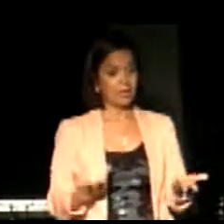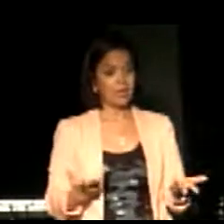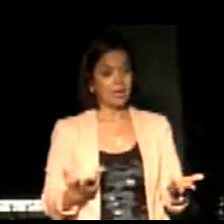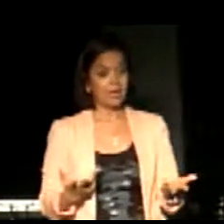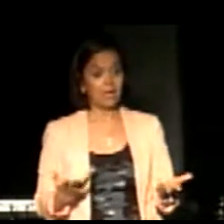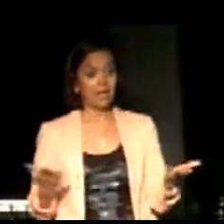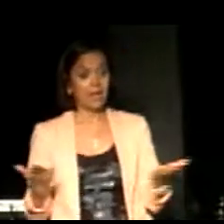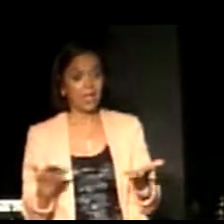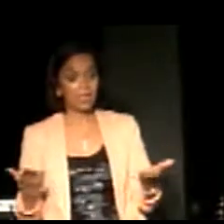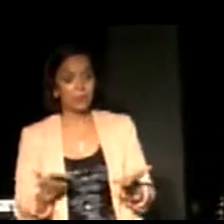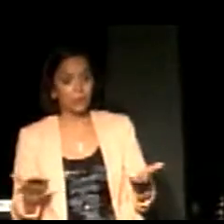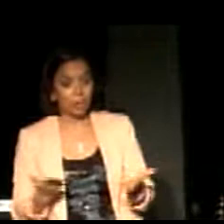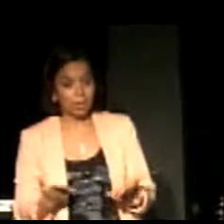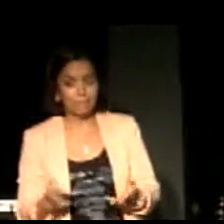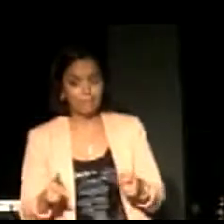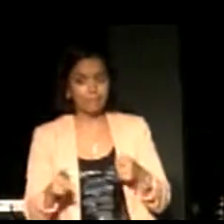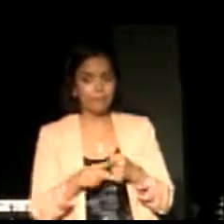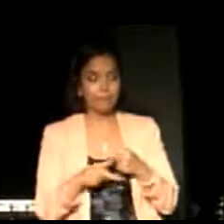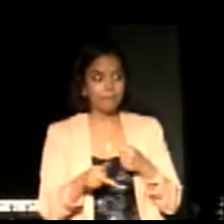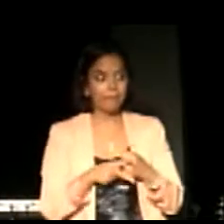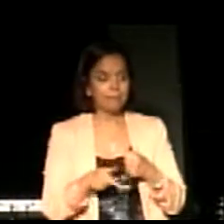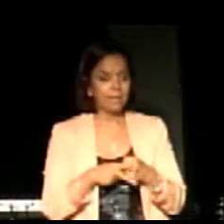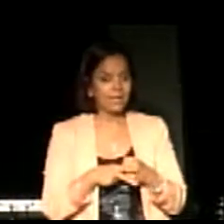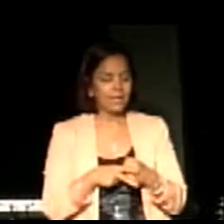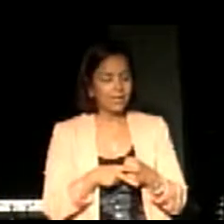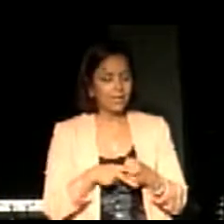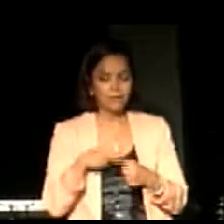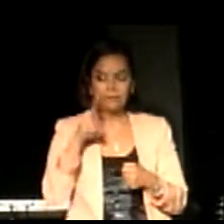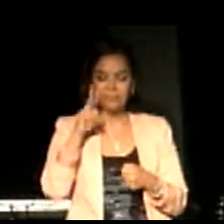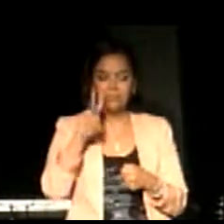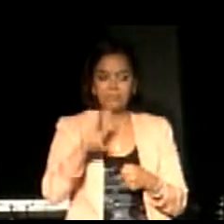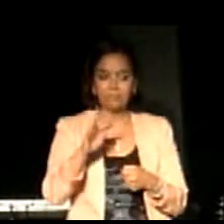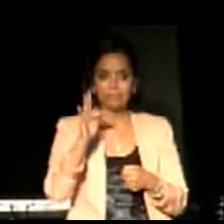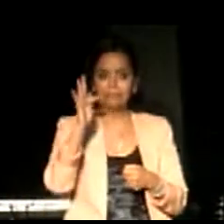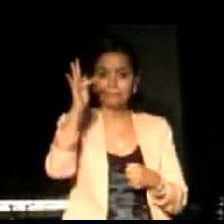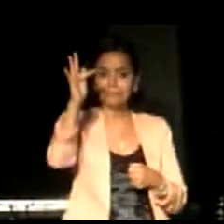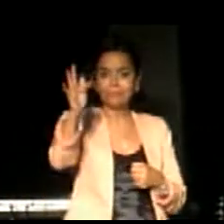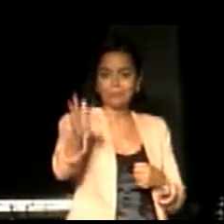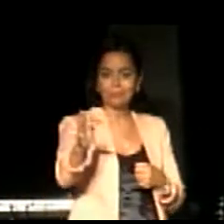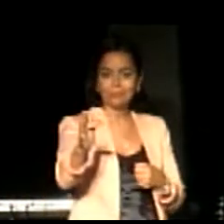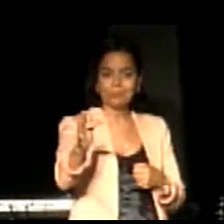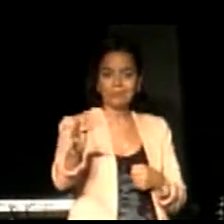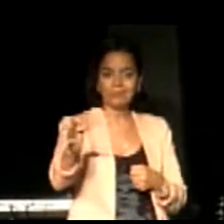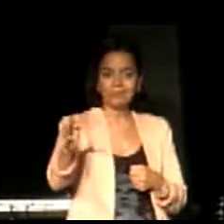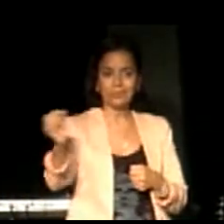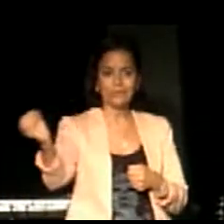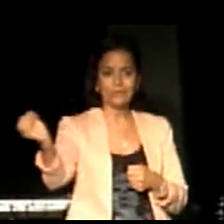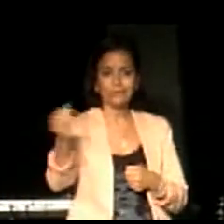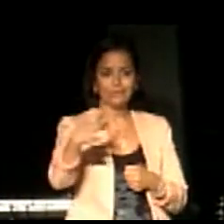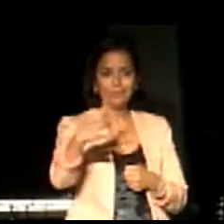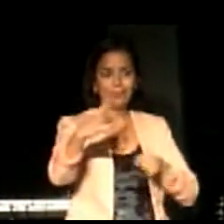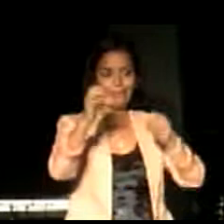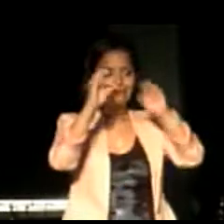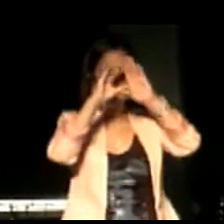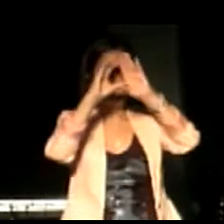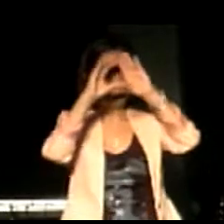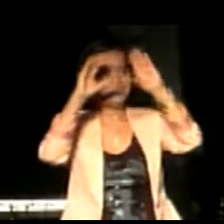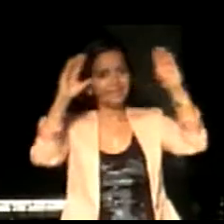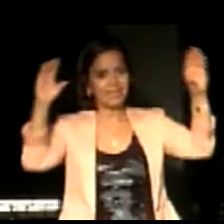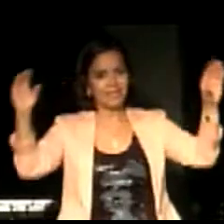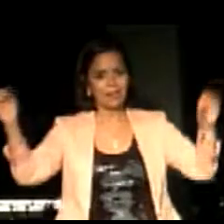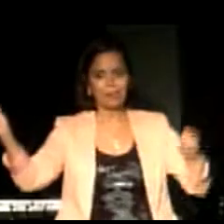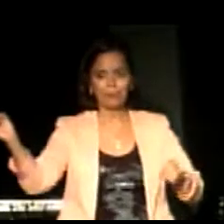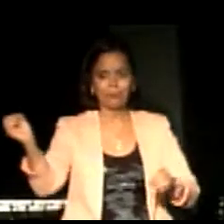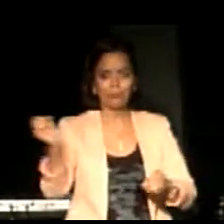esperava. Pedro contemplava a nova realidade que Deus trará no futuro. Todo o prazer que nós temos em